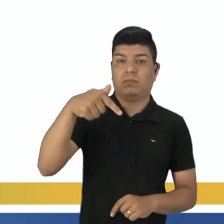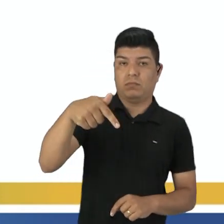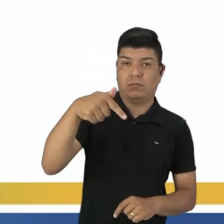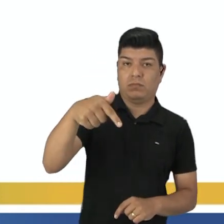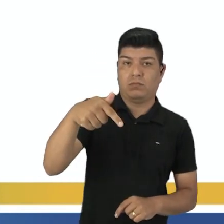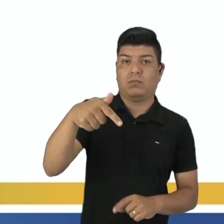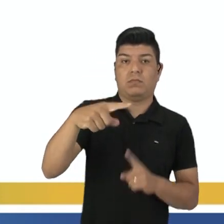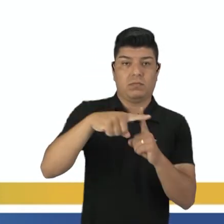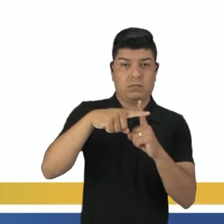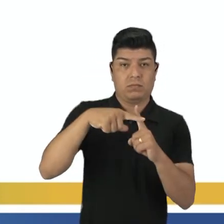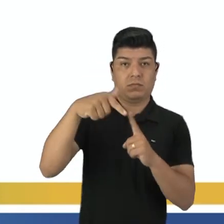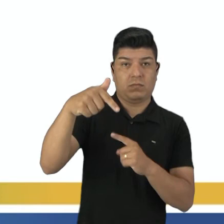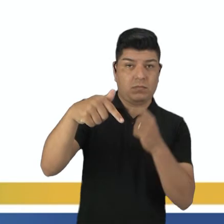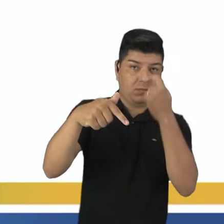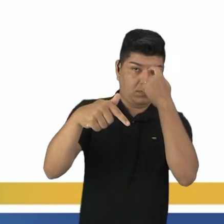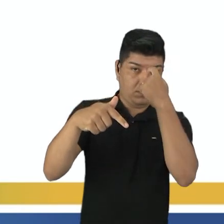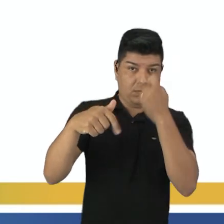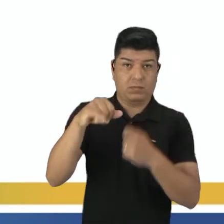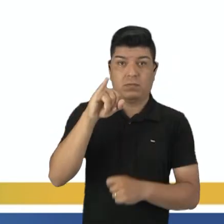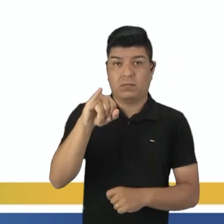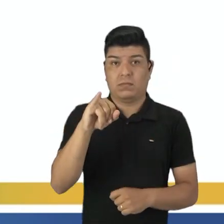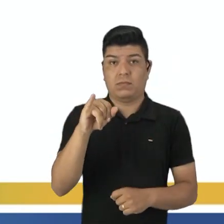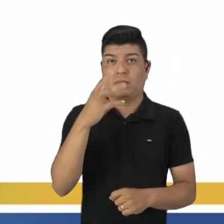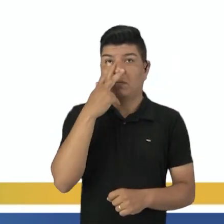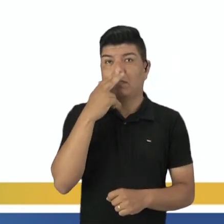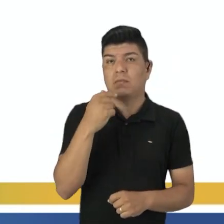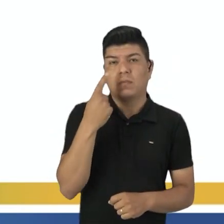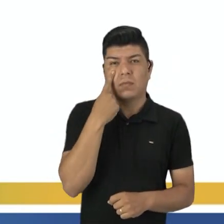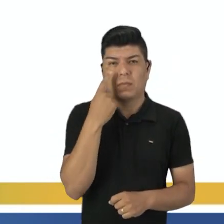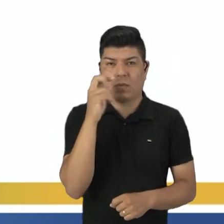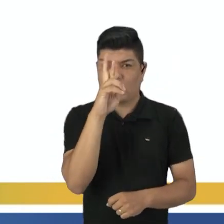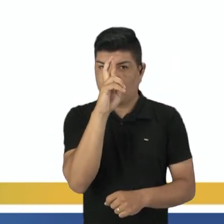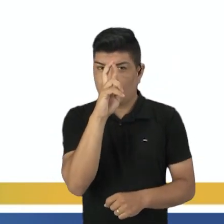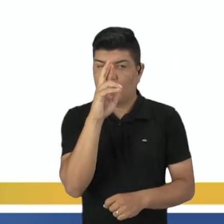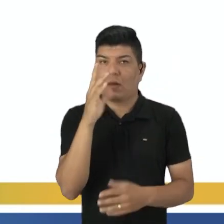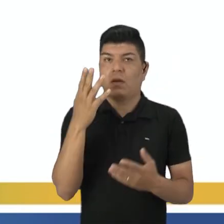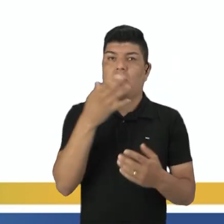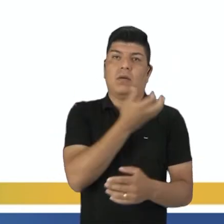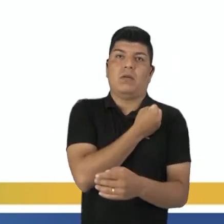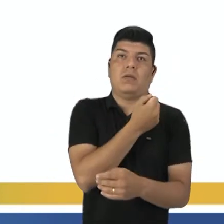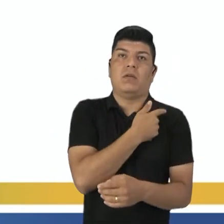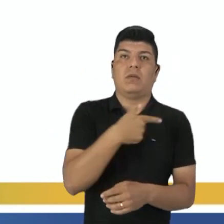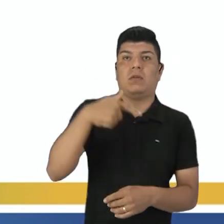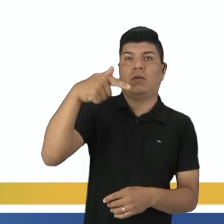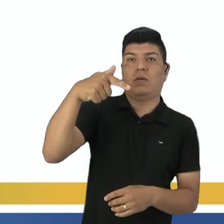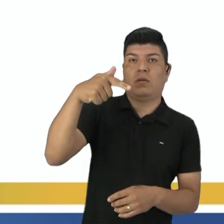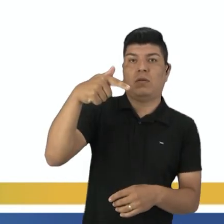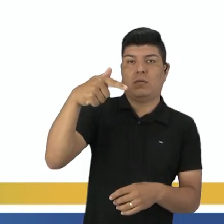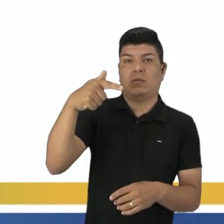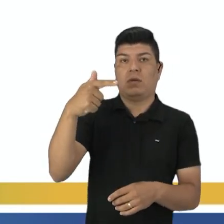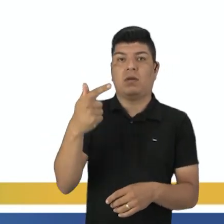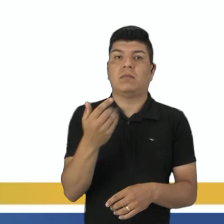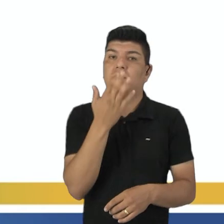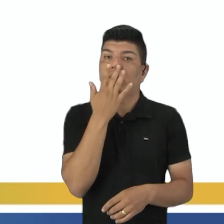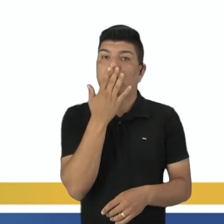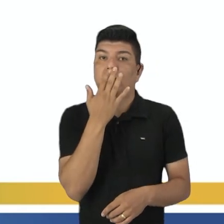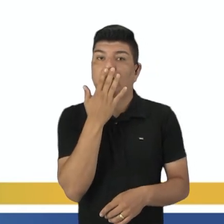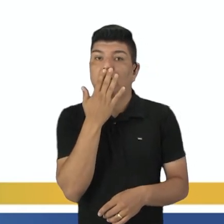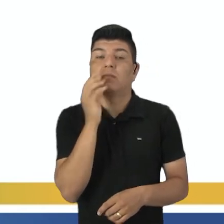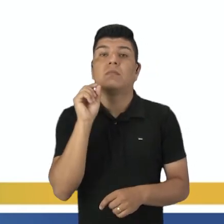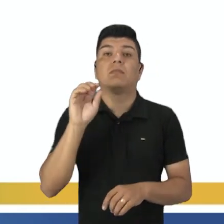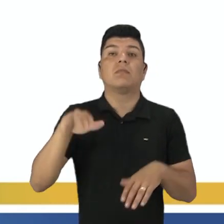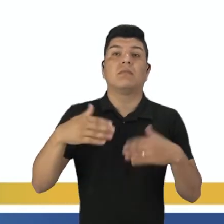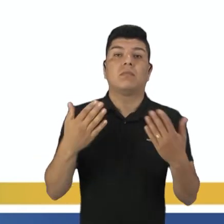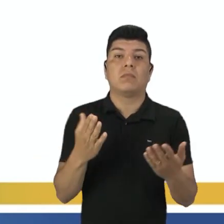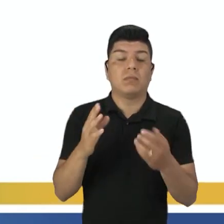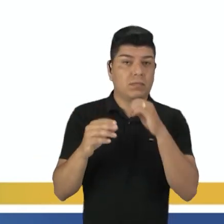o somatório 7, olha, se vocês observarem em diagonal, né, o número 7 aí na parte que está branca, na tabelinha aí do cantinho